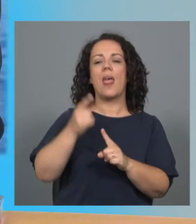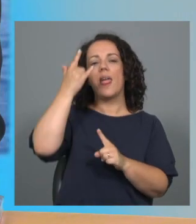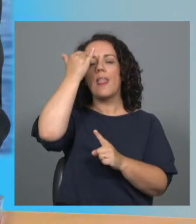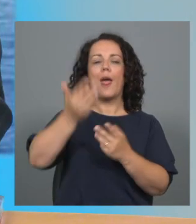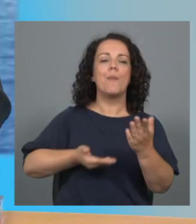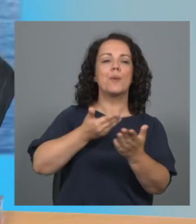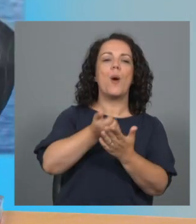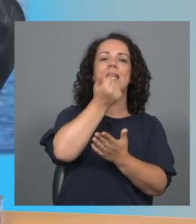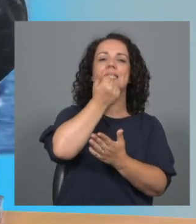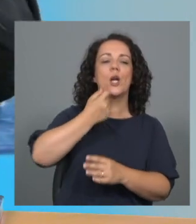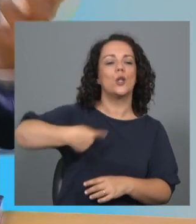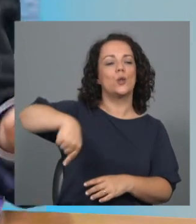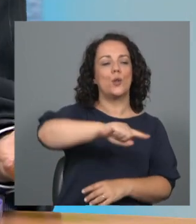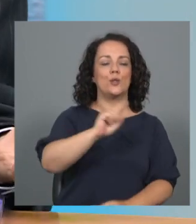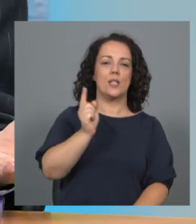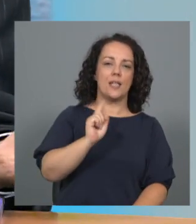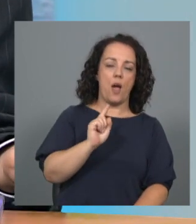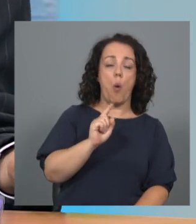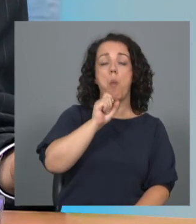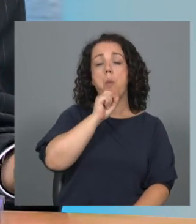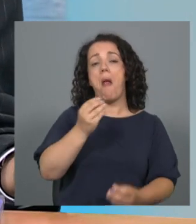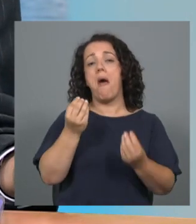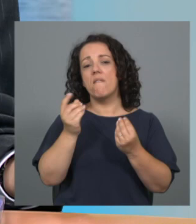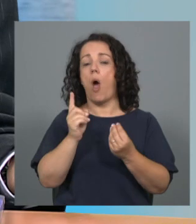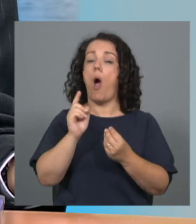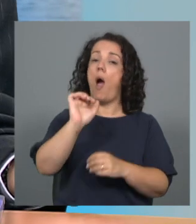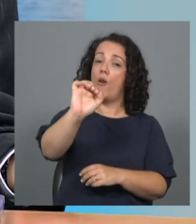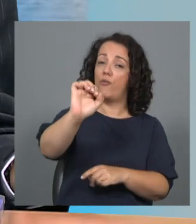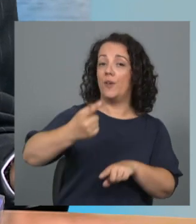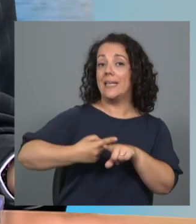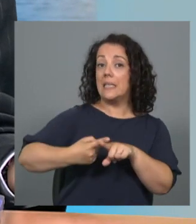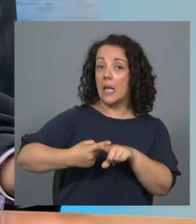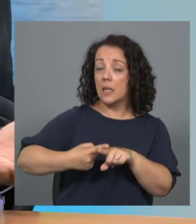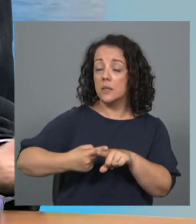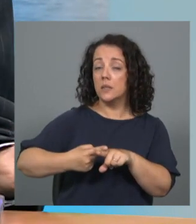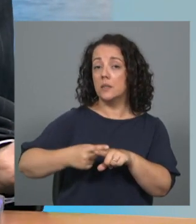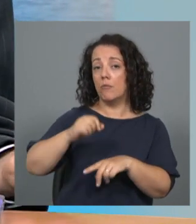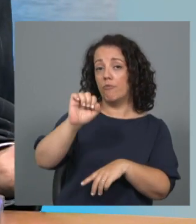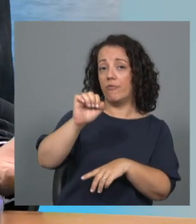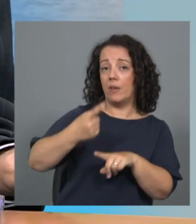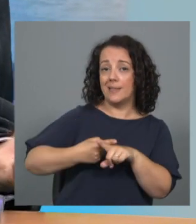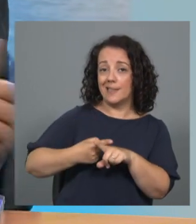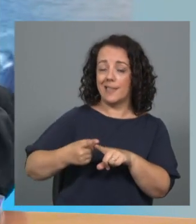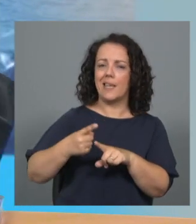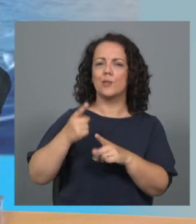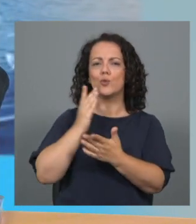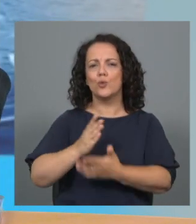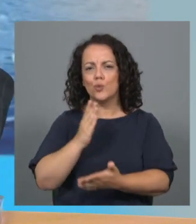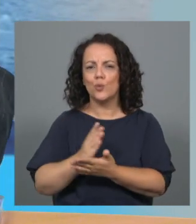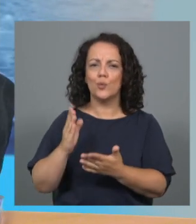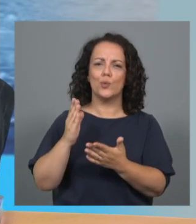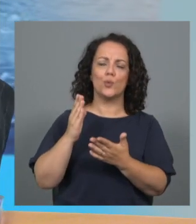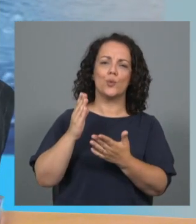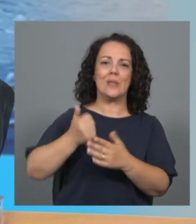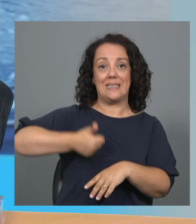gente e que possam ter uma grande utilidade. O seu interesse está sempre muito focado, interesse no sentido de estudo, etc., nos